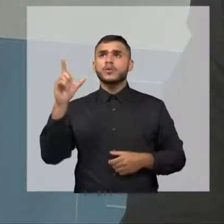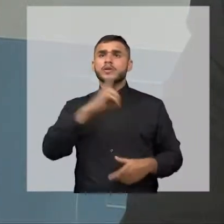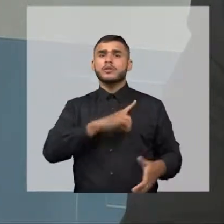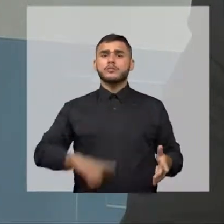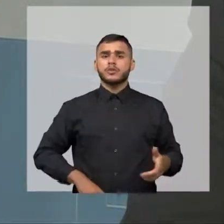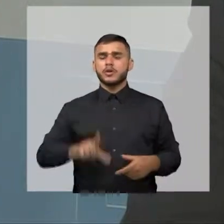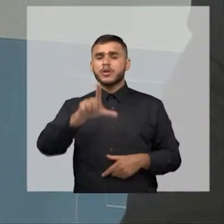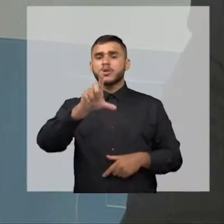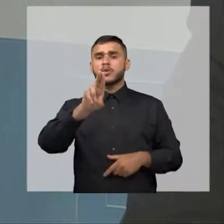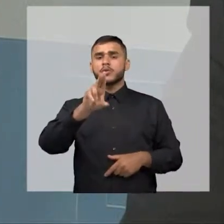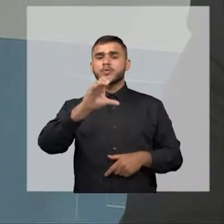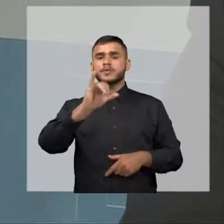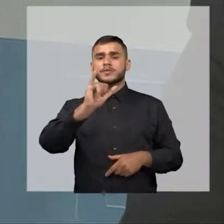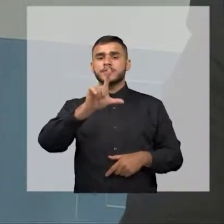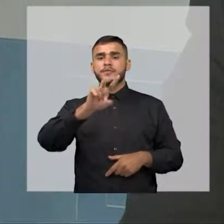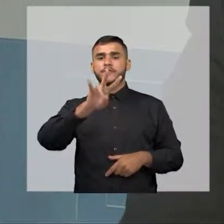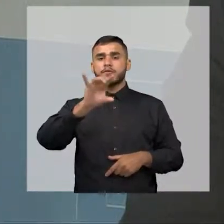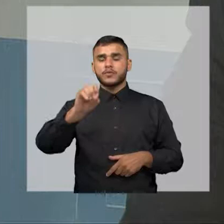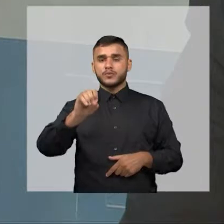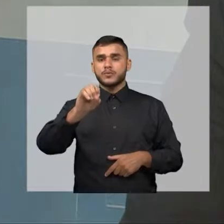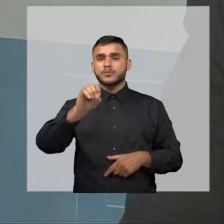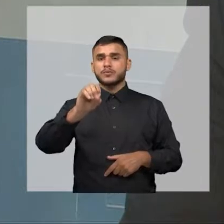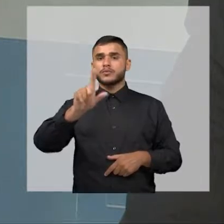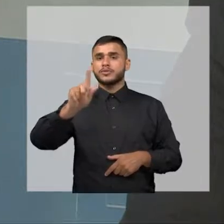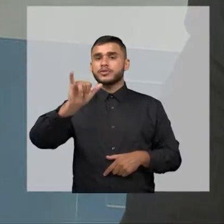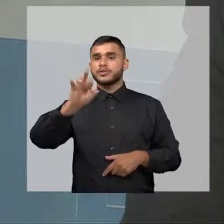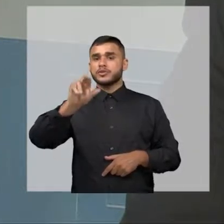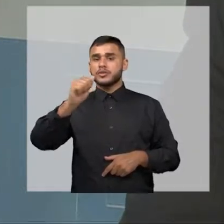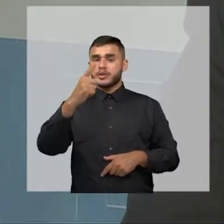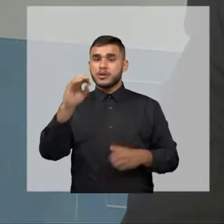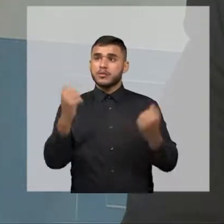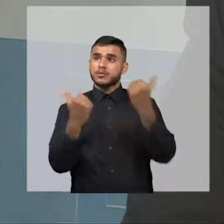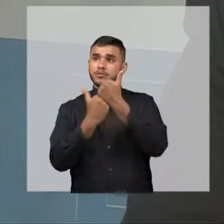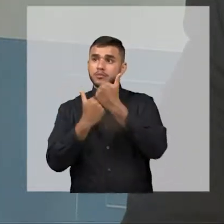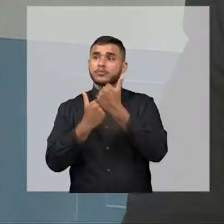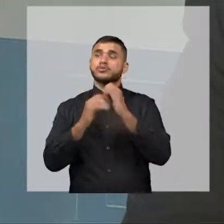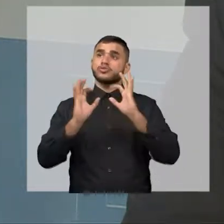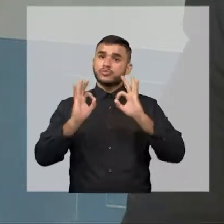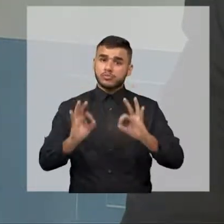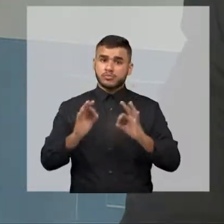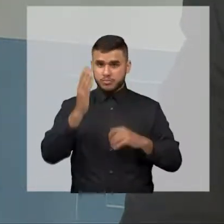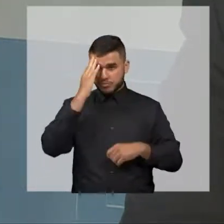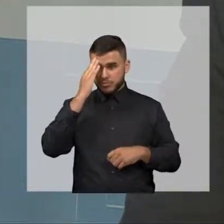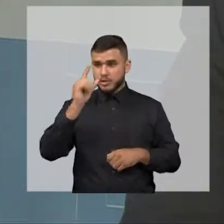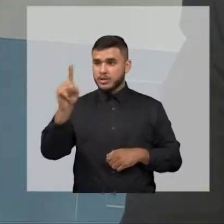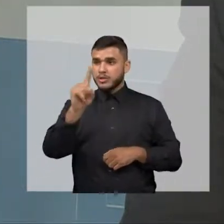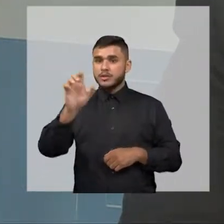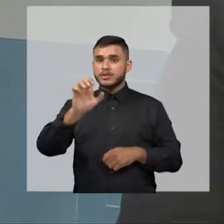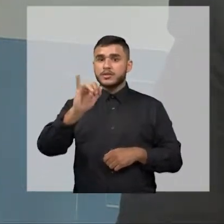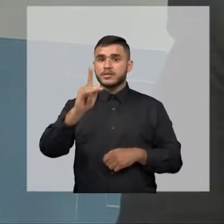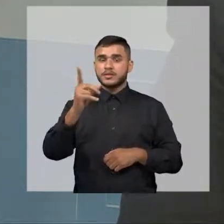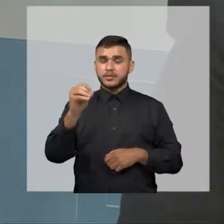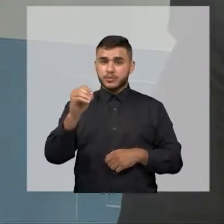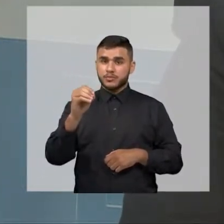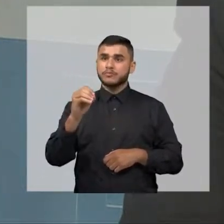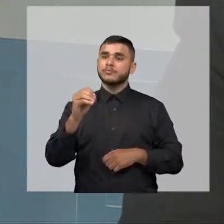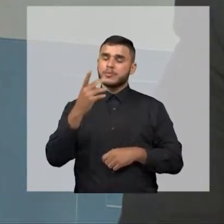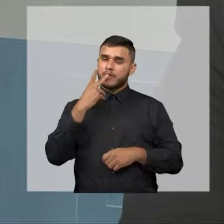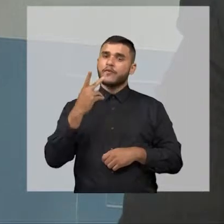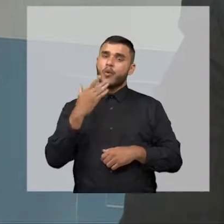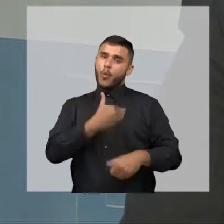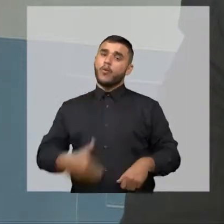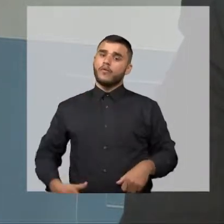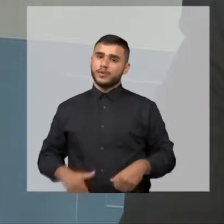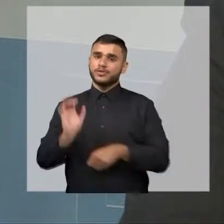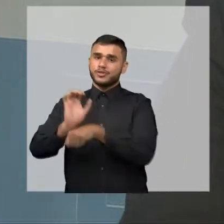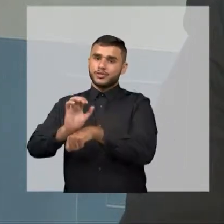Lucílio Girão já foi contemplado agora com a saída do secretário, do Zezinho, que foi para a secretaria. Então,